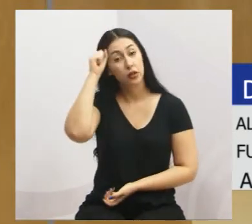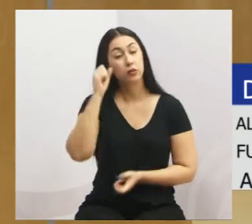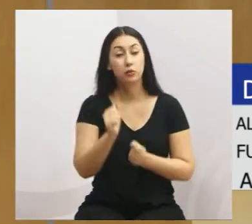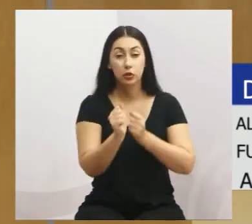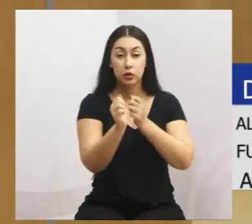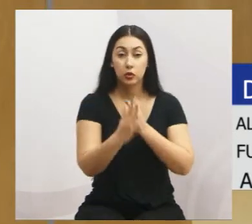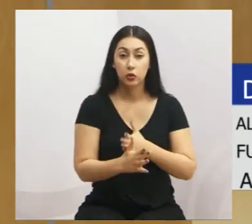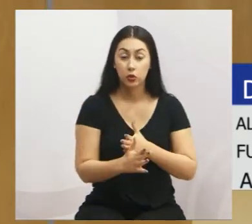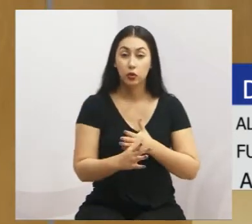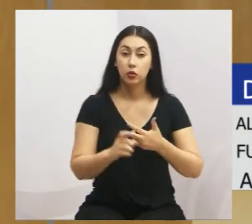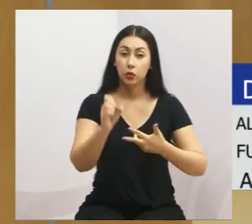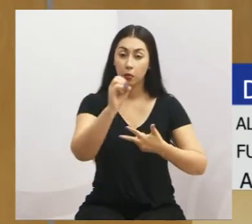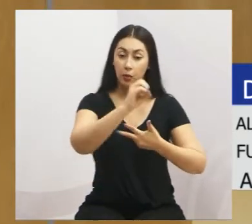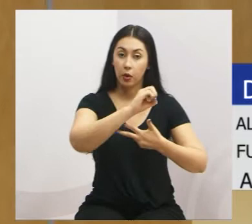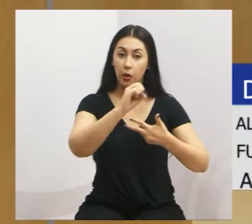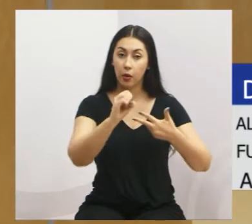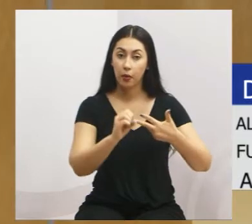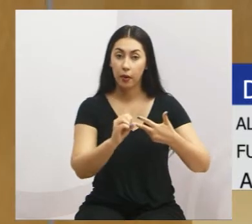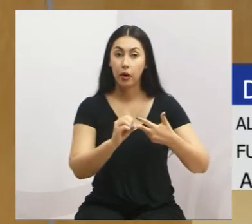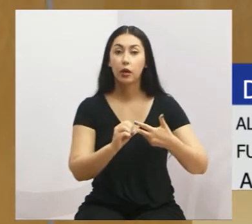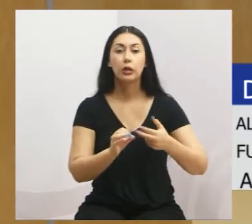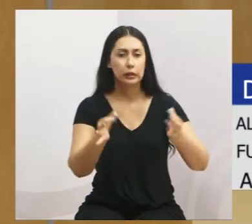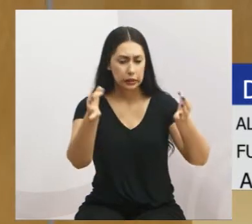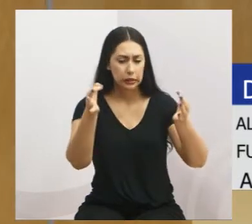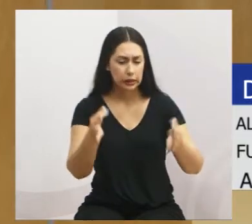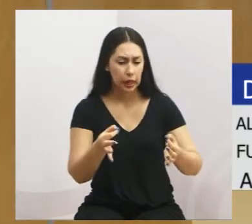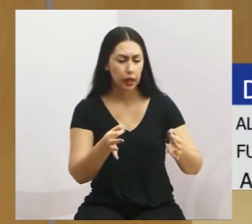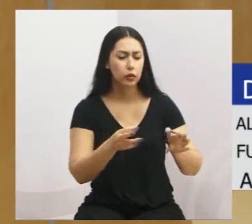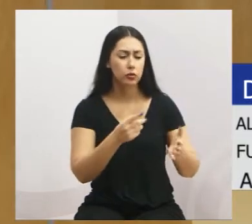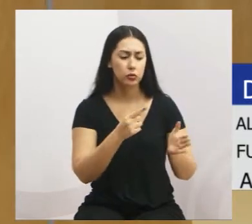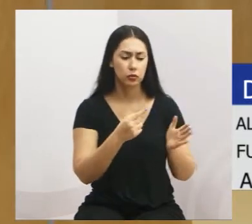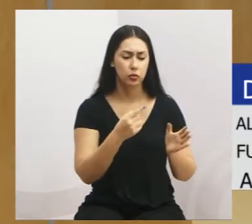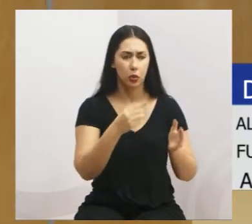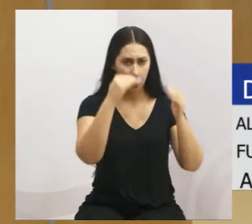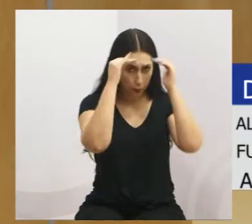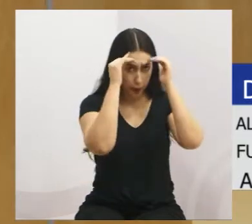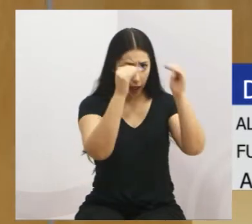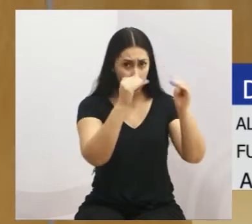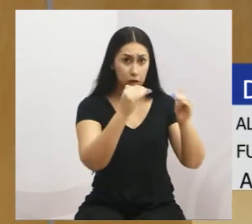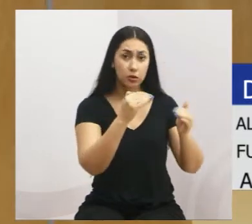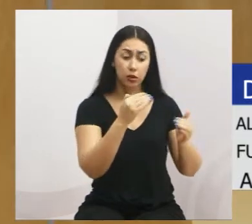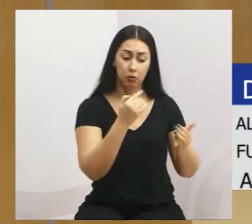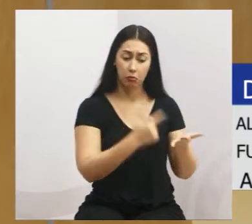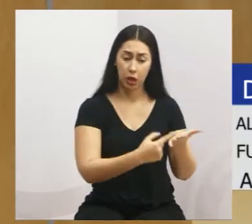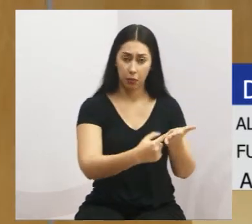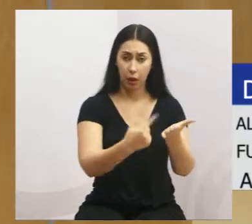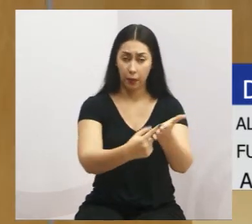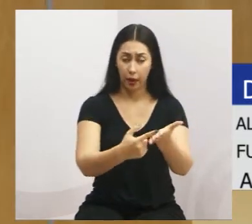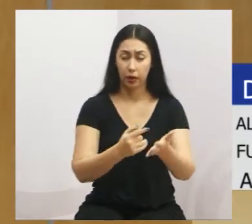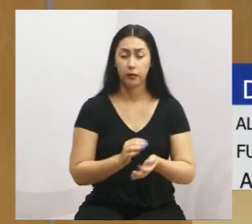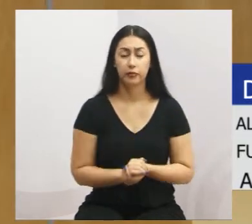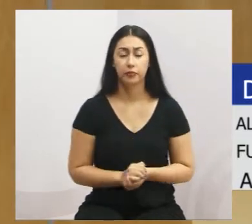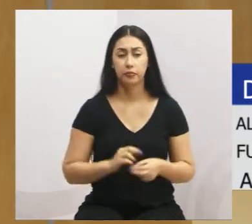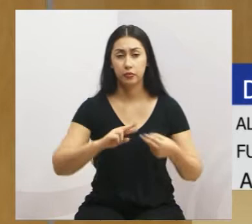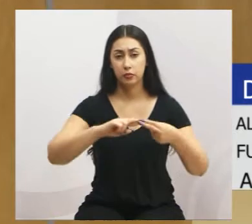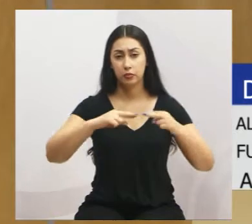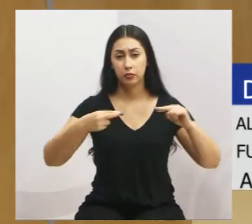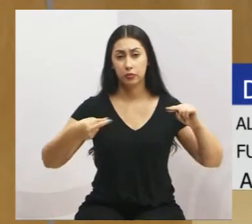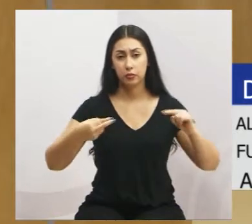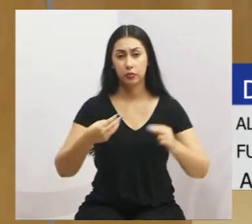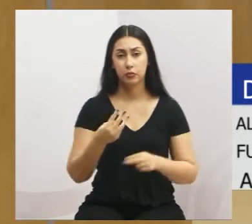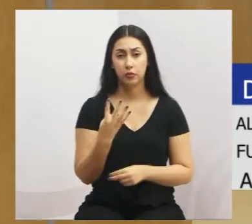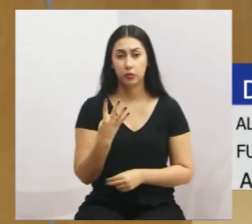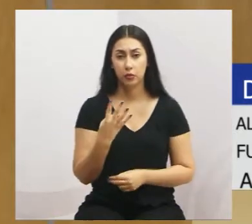Poder Público estejam de acordo com o planejamento da Política Municipal de Habitação. Inciso 4º.